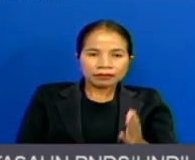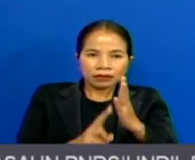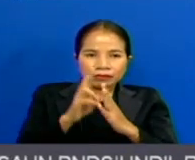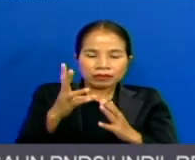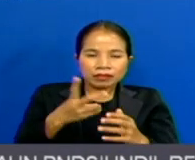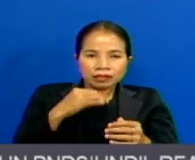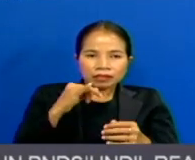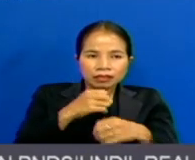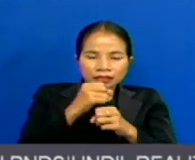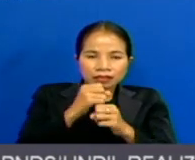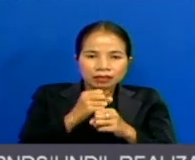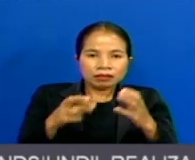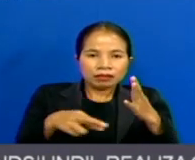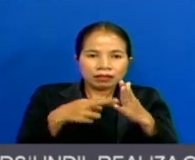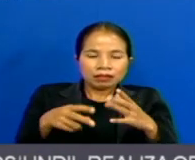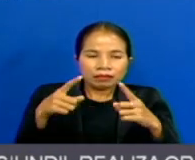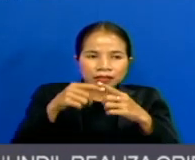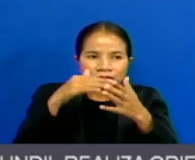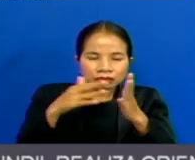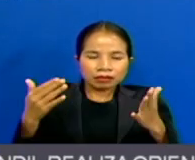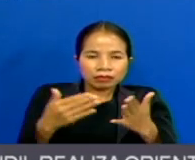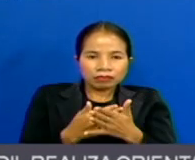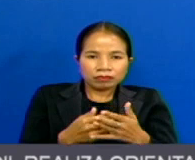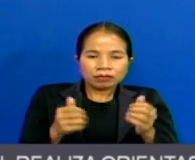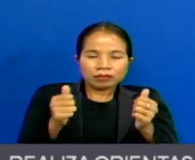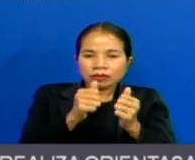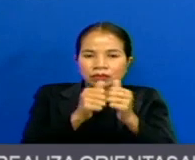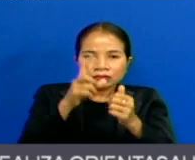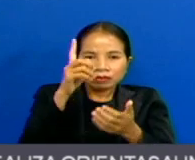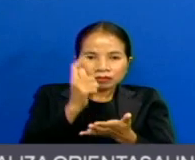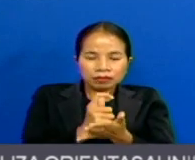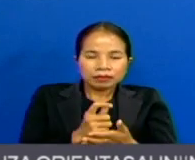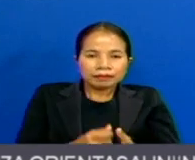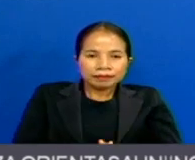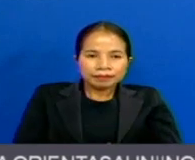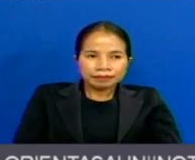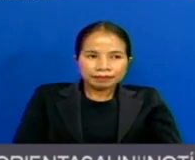Universidade de Dili realiza orientação para estudante Fong Rihun e da Resinha.